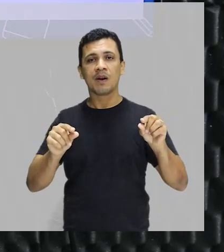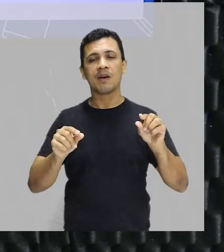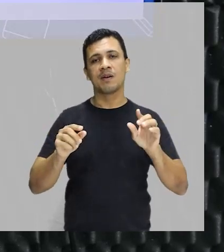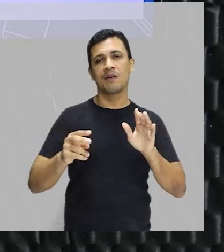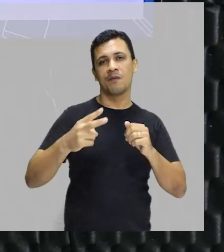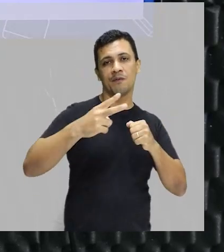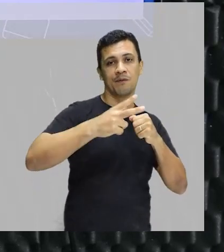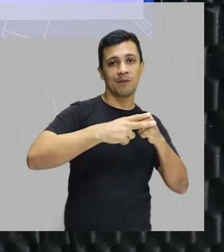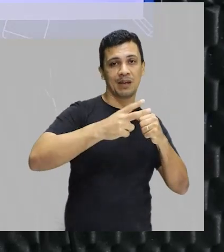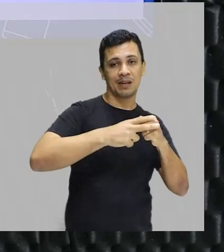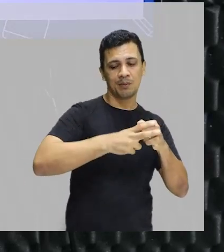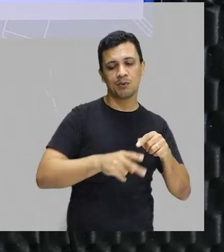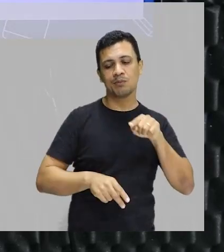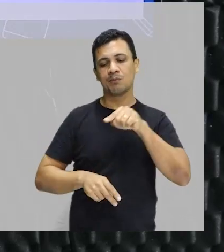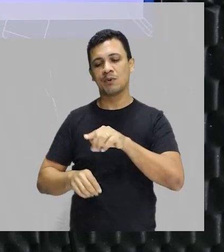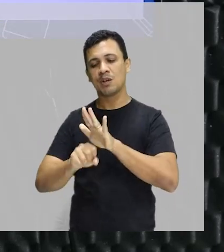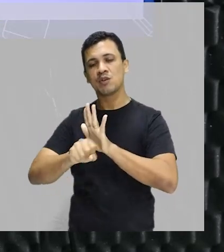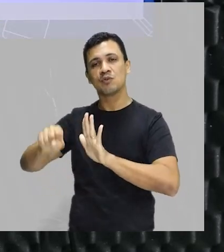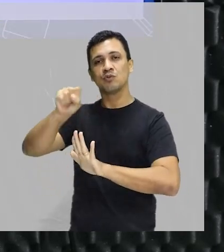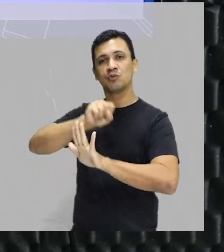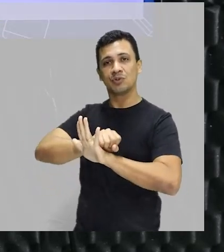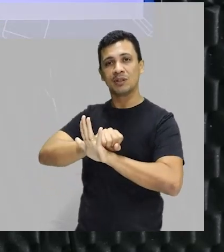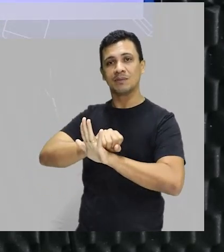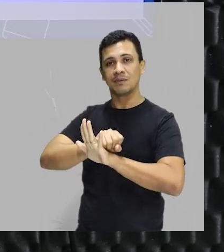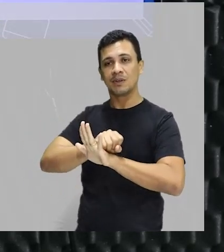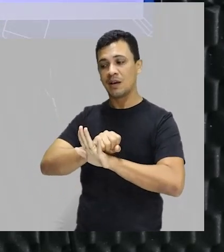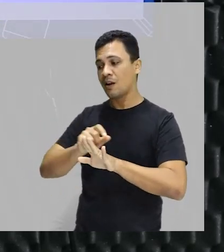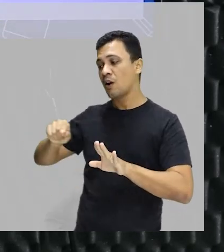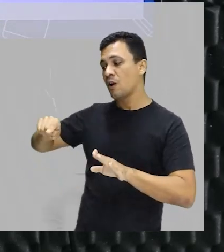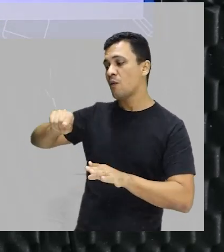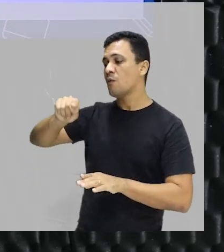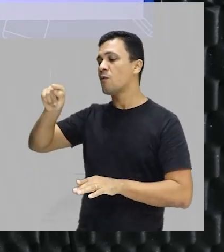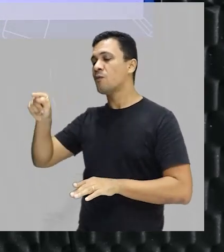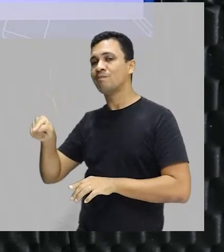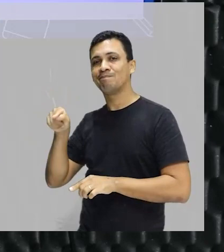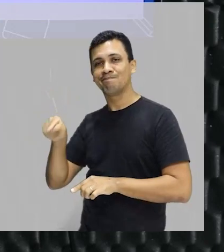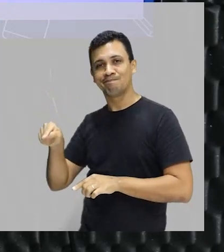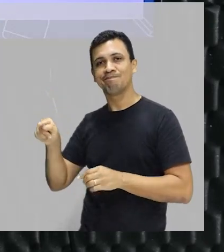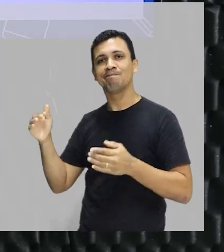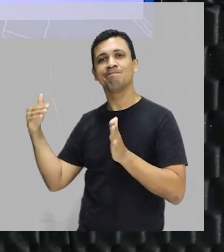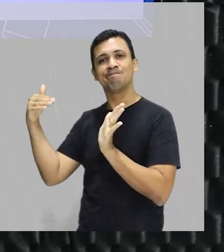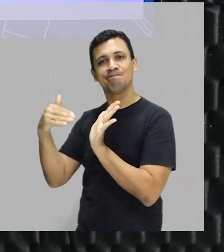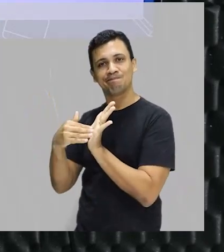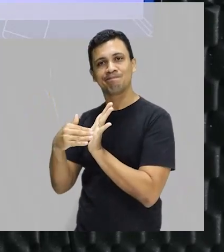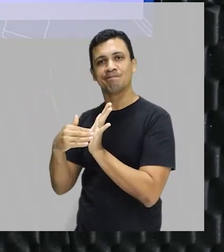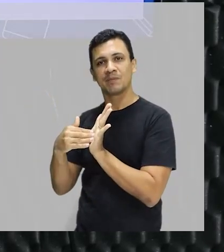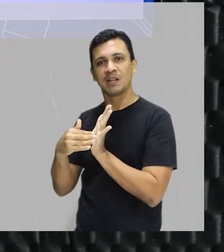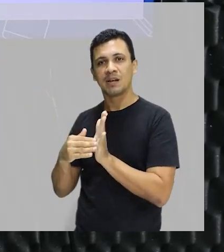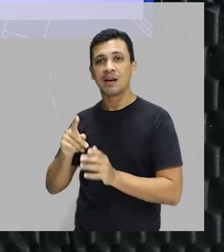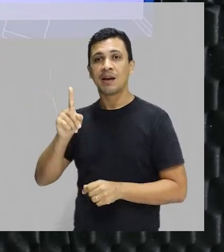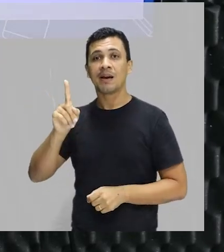depois. Ponto de interrogação lá no final da frase. Como o verbo to be é um verbo irregular, ele é um